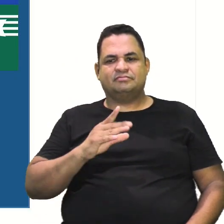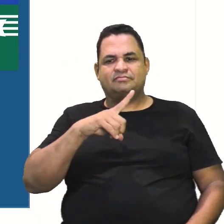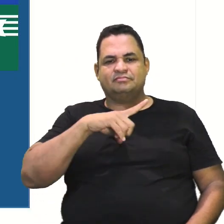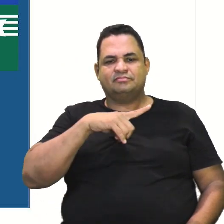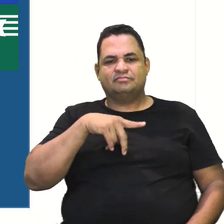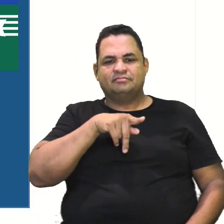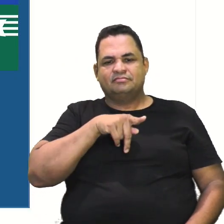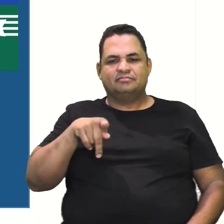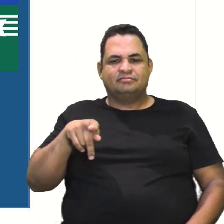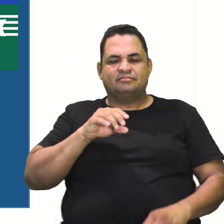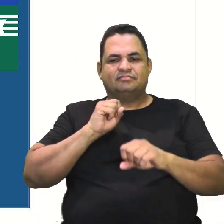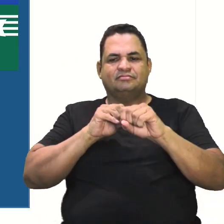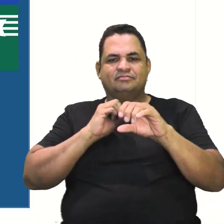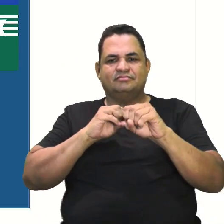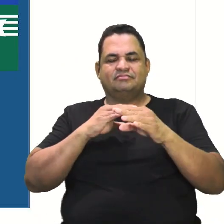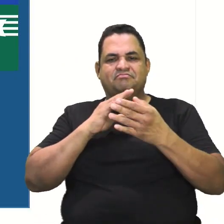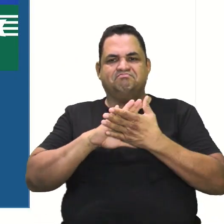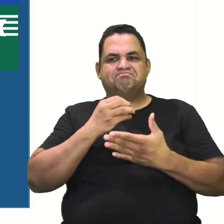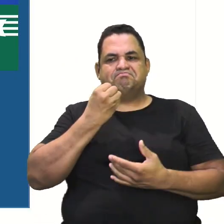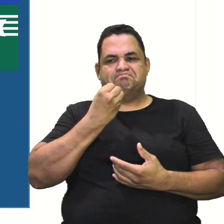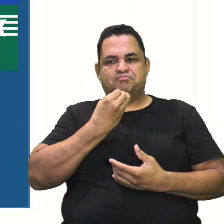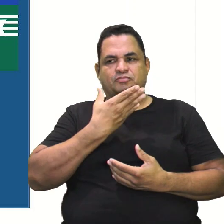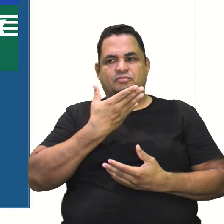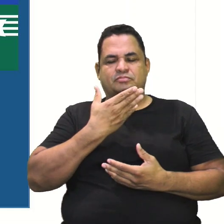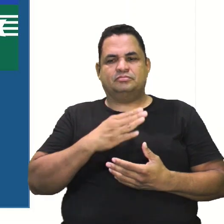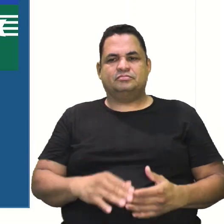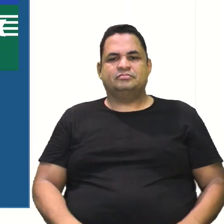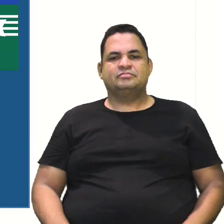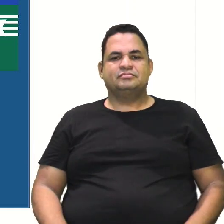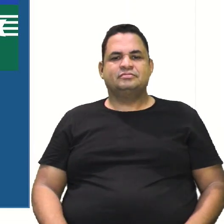Temos um professor que nos ensinou bem isso, né?